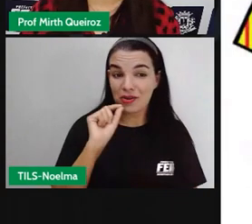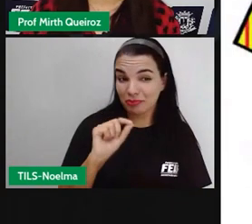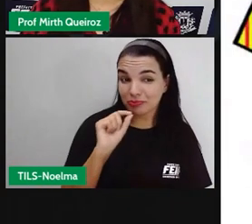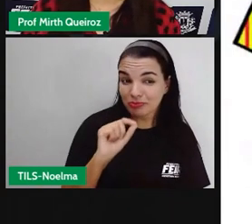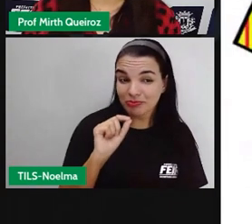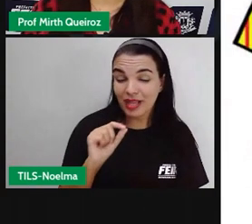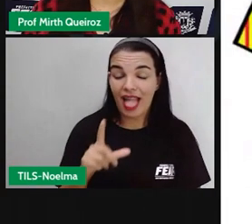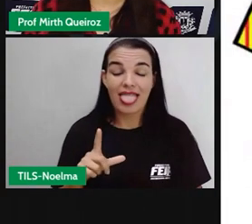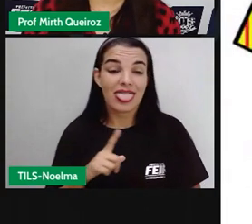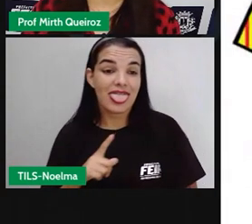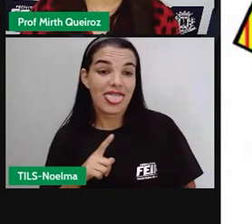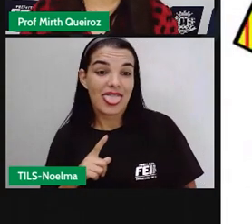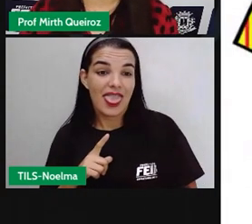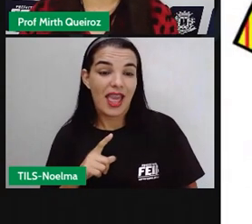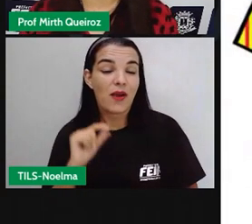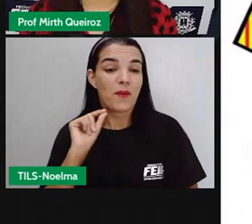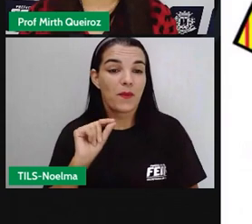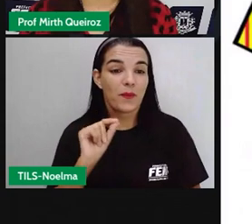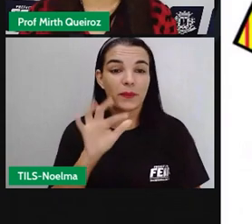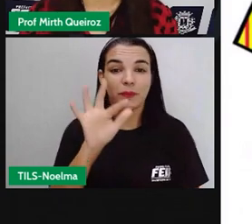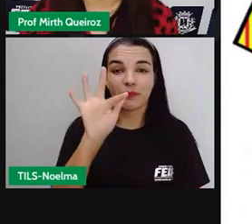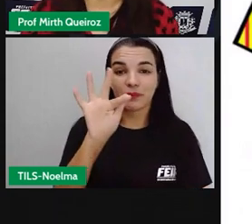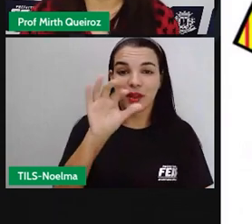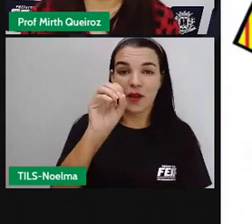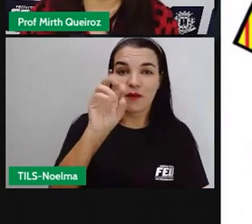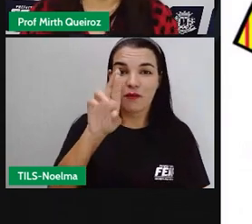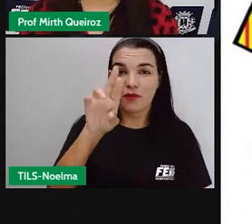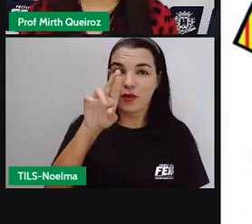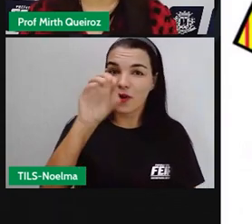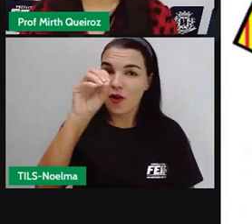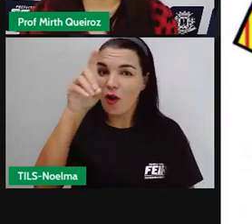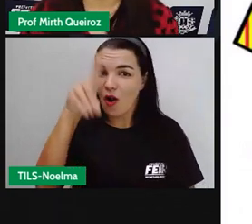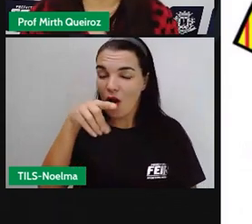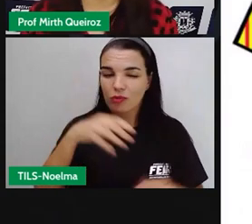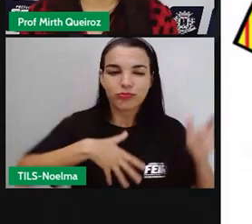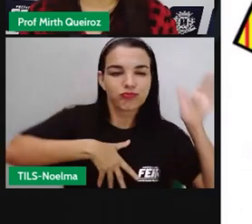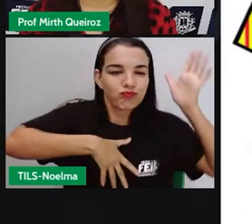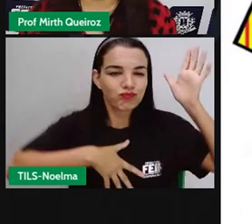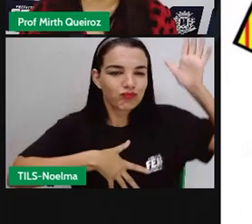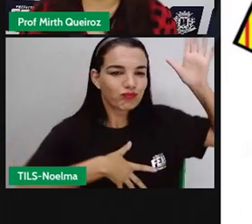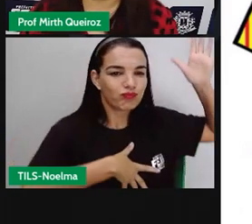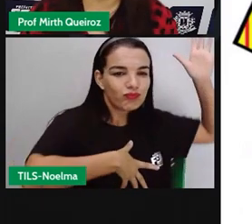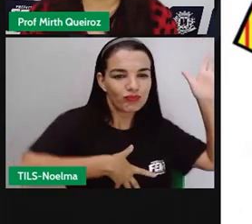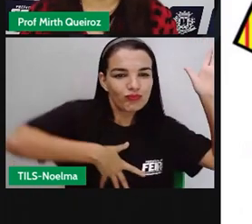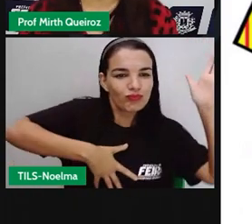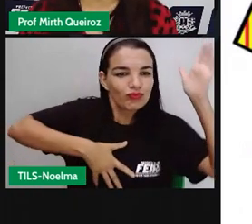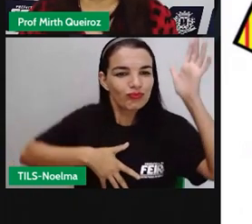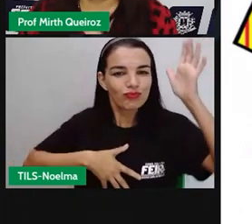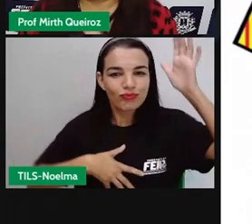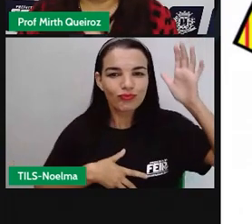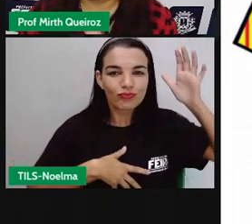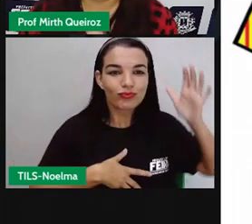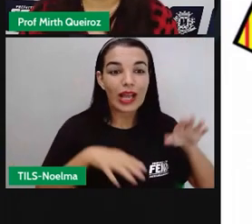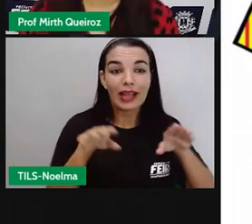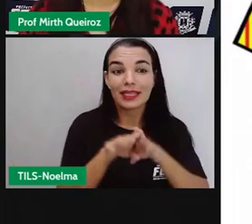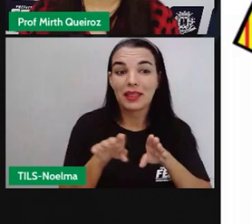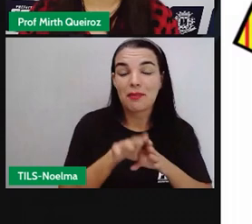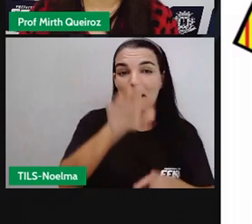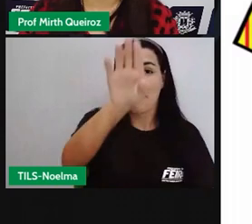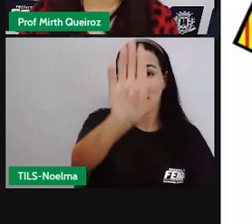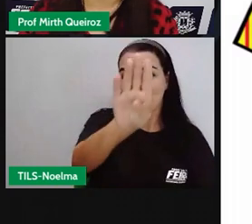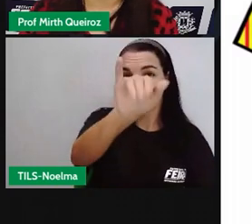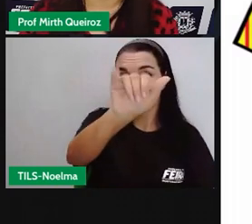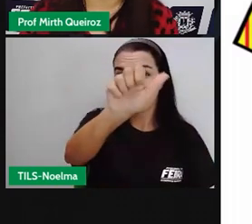esses ritmos juninos, nós temos aí o forró, o xot, o xaxado e o baião, que